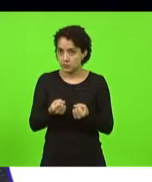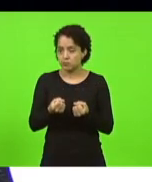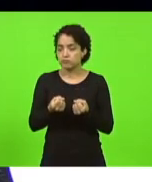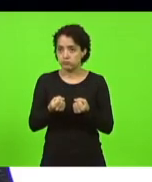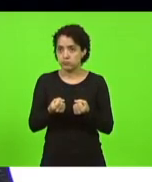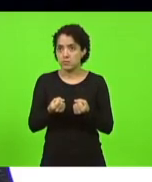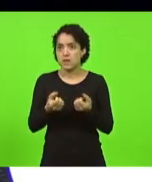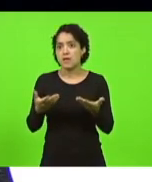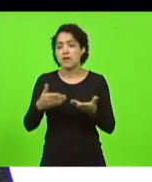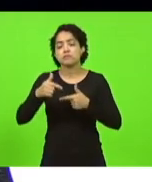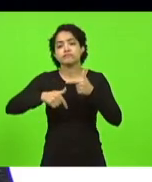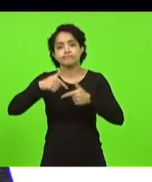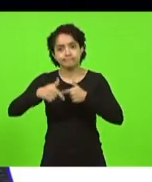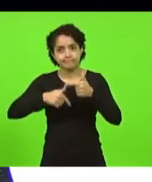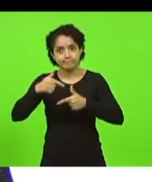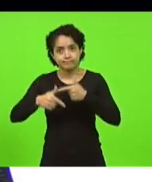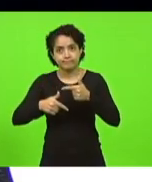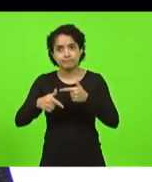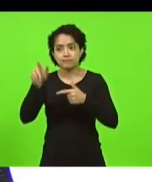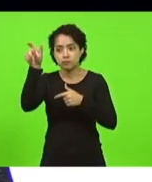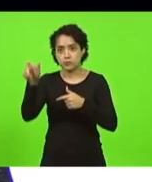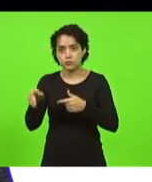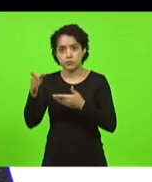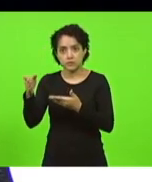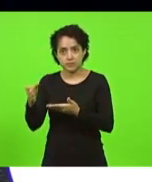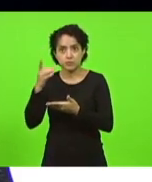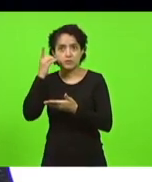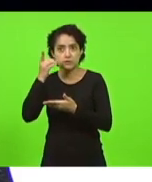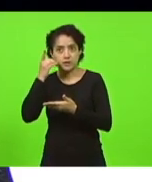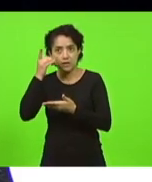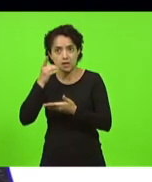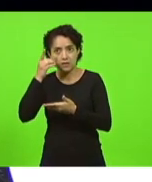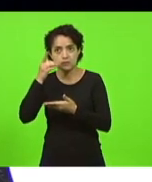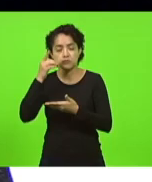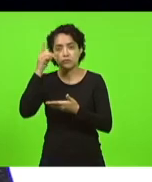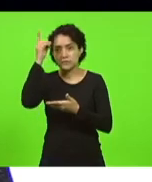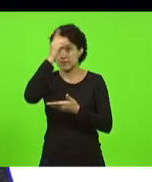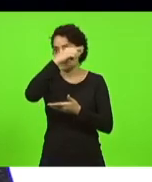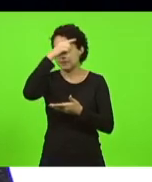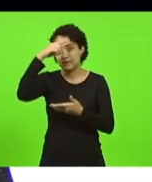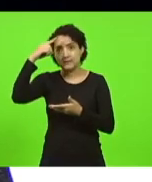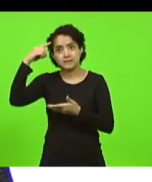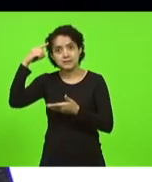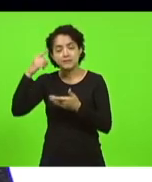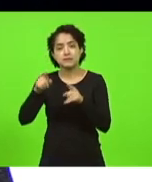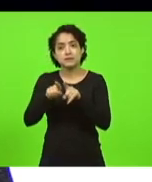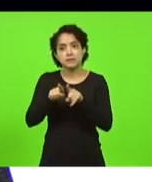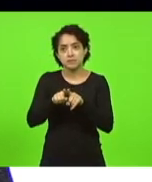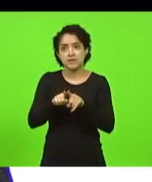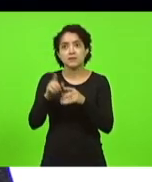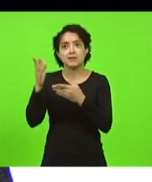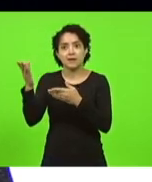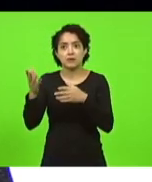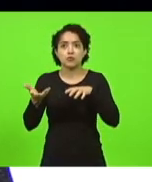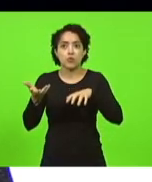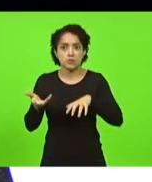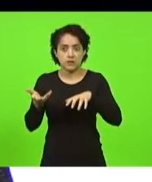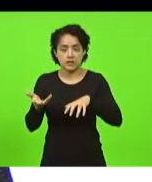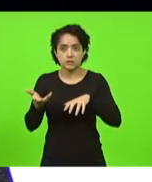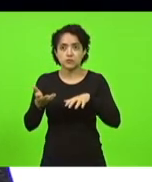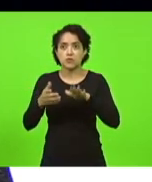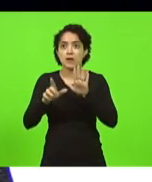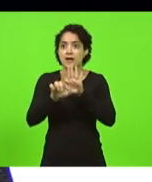um grande trabalho do deputado Darcy de Matos, deputado Peninha, que avançou ontem no Congresso. A legislação